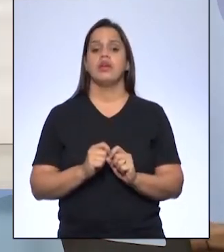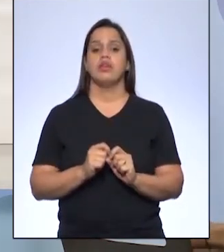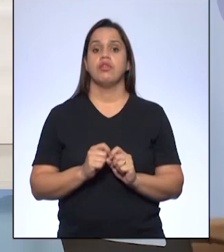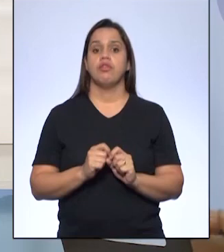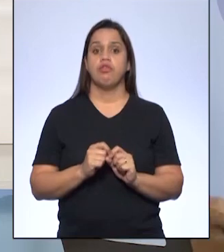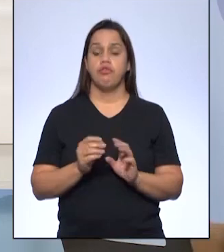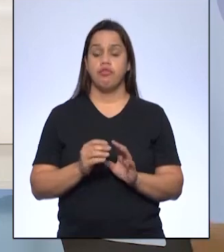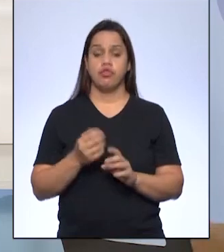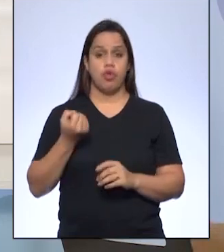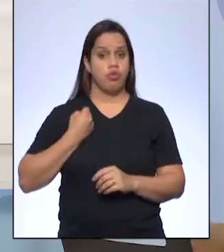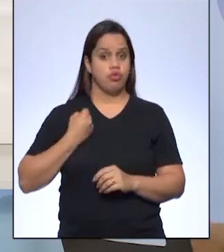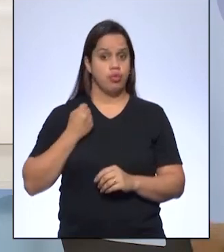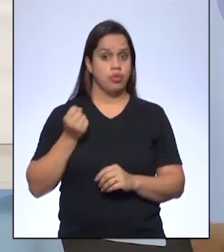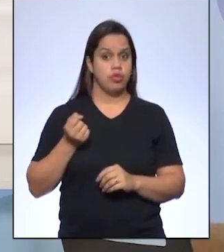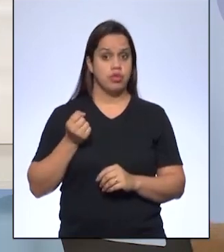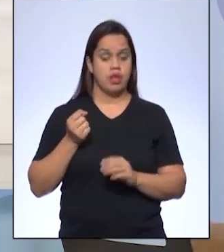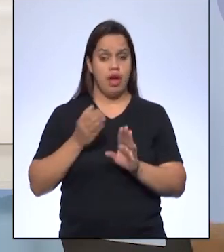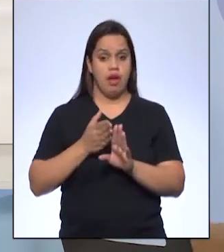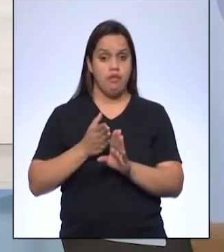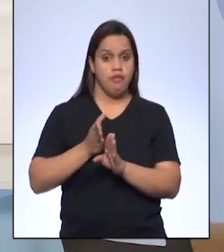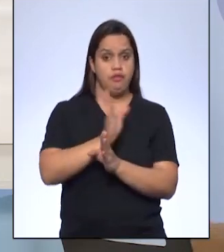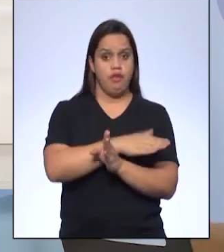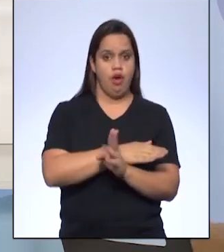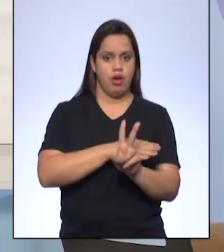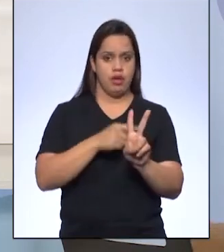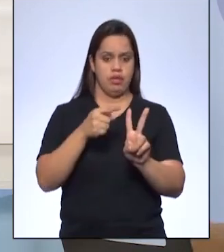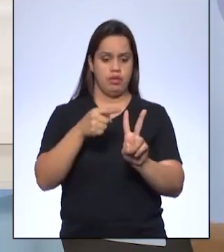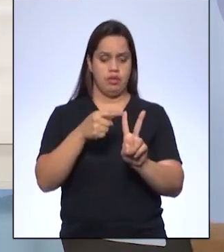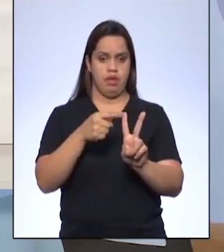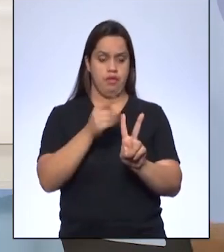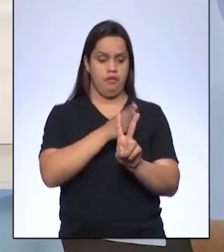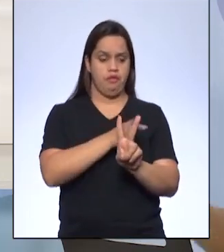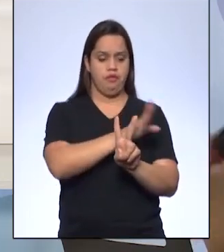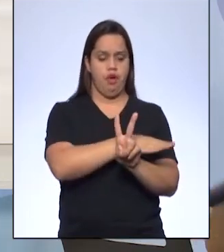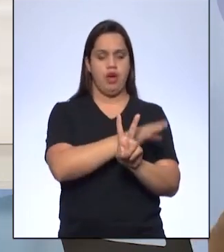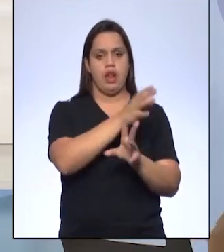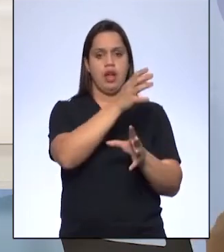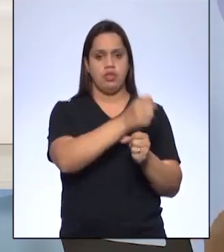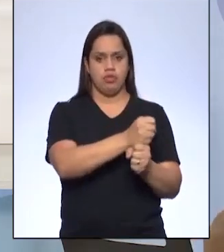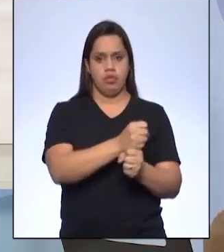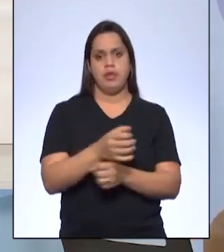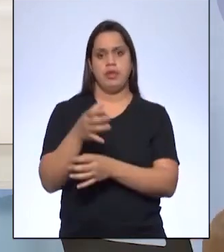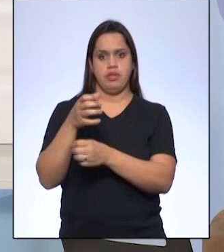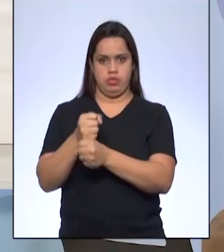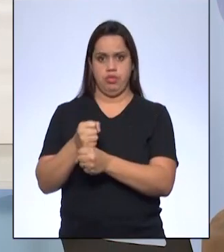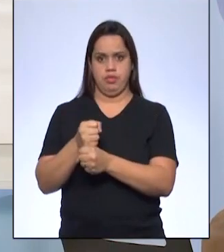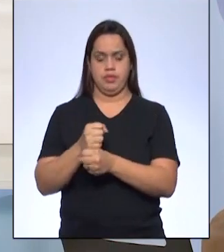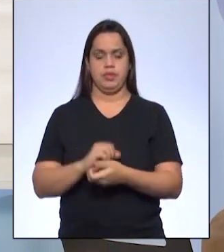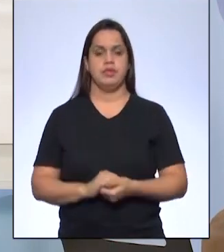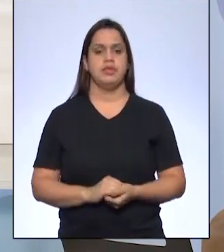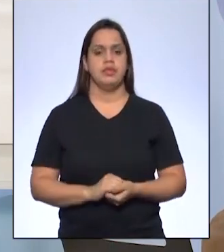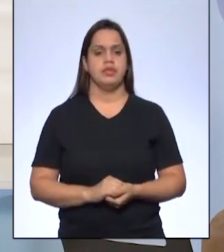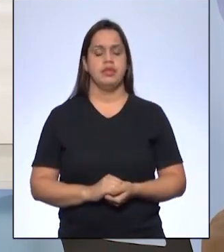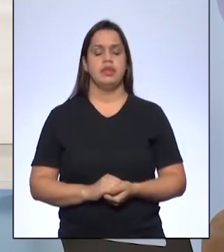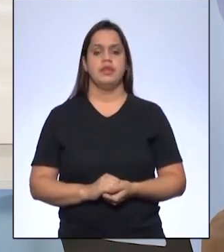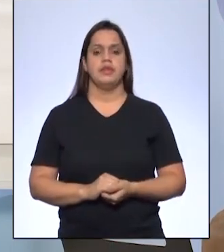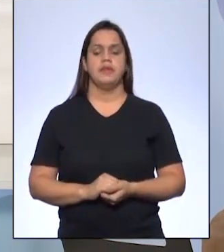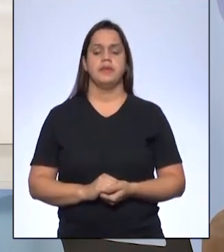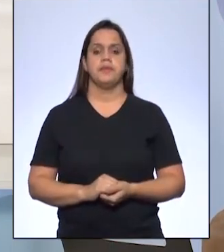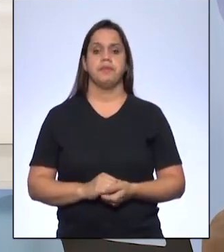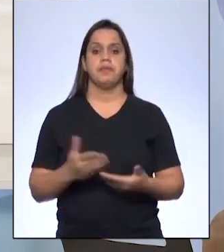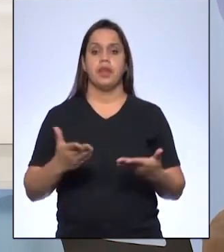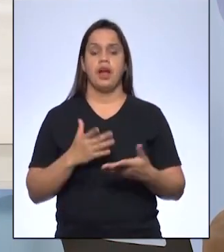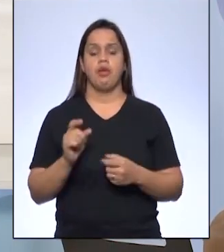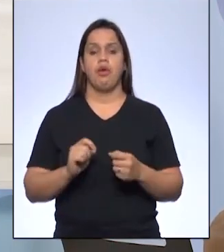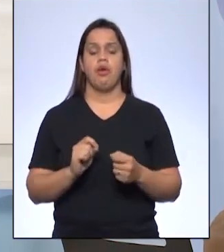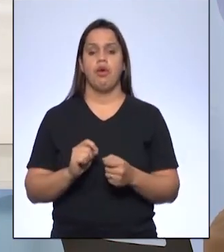estão fora da raiz. Tudo bem para vocês? Espero que tenha sanado a dúvida.